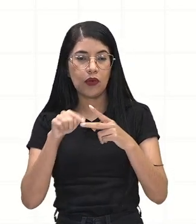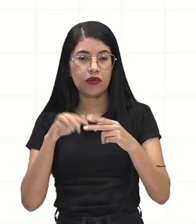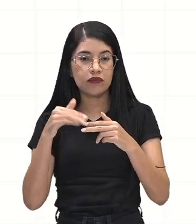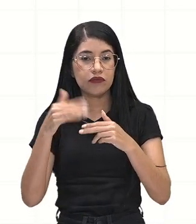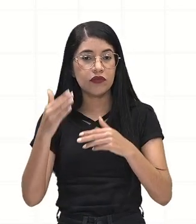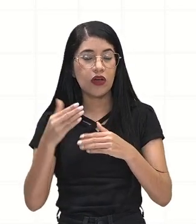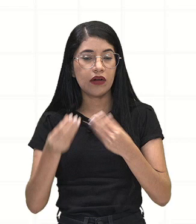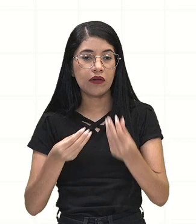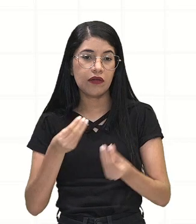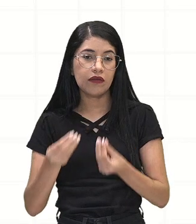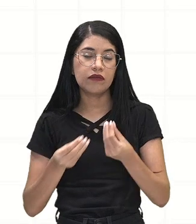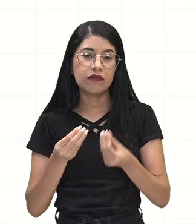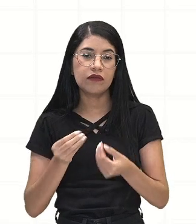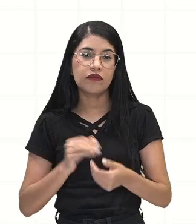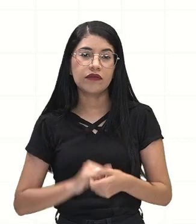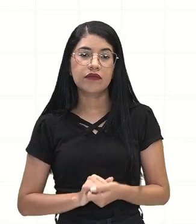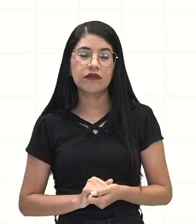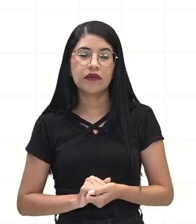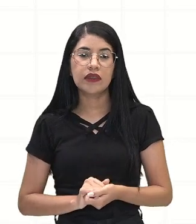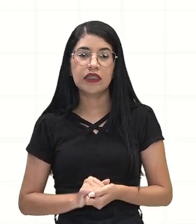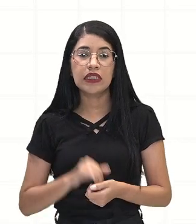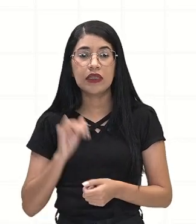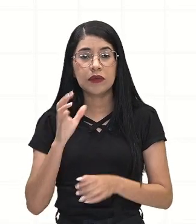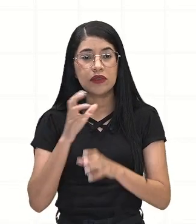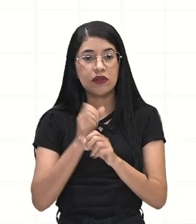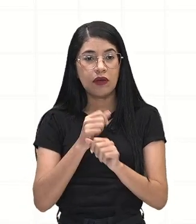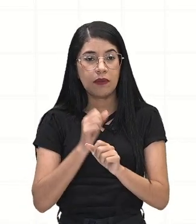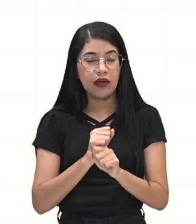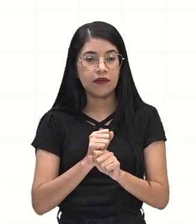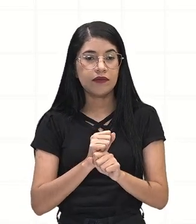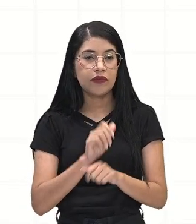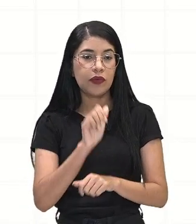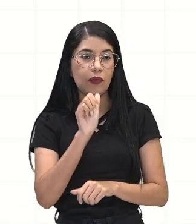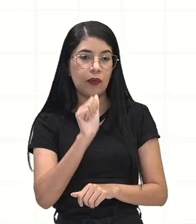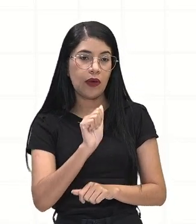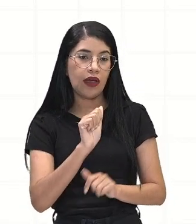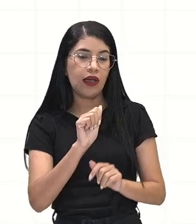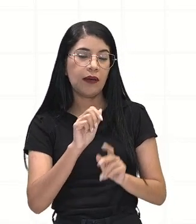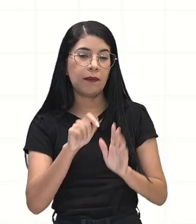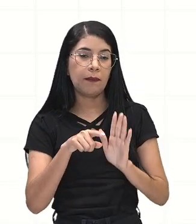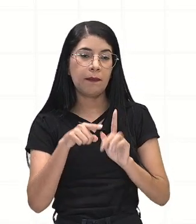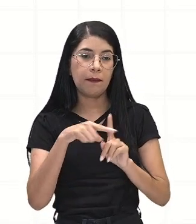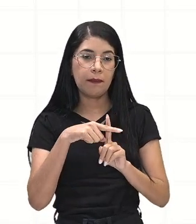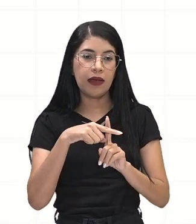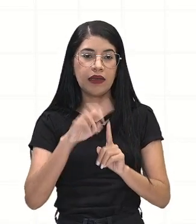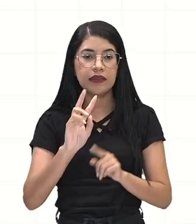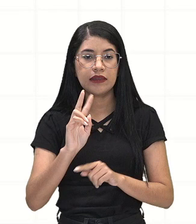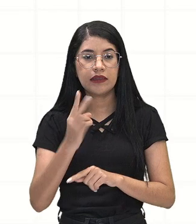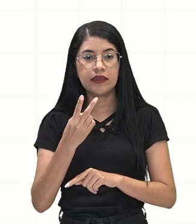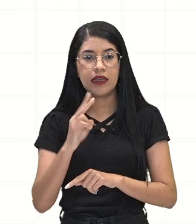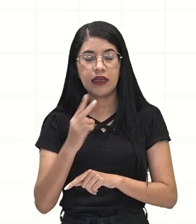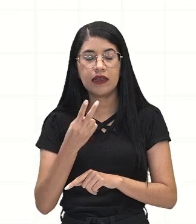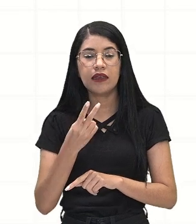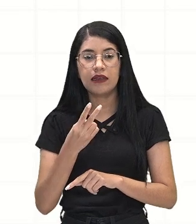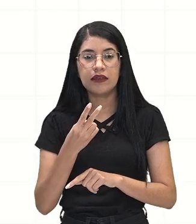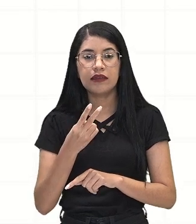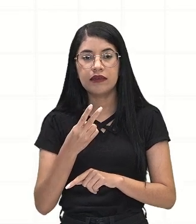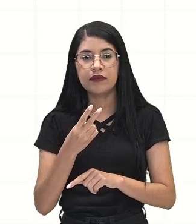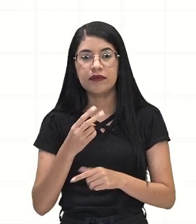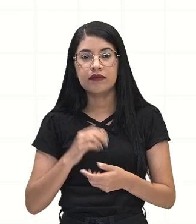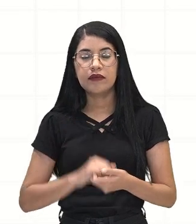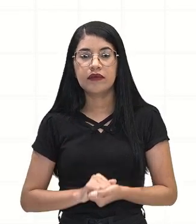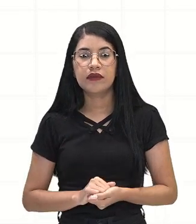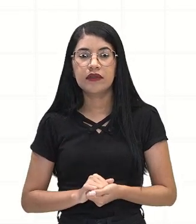beleza? Então, eu sei que se eu somar o ângulo A mais o ângulo H, eles são colaterais, né,